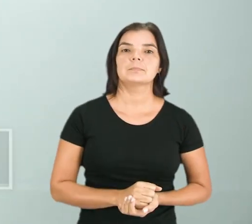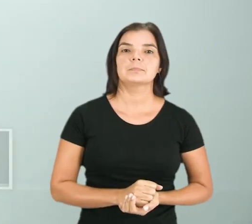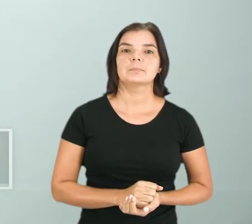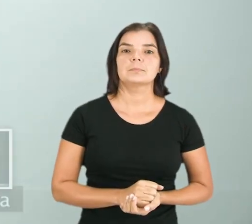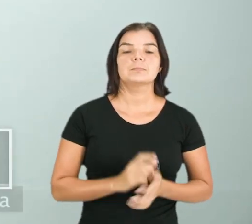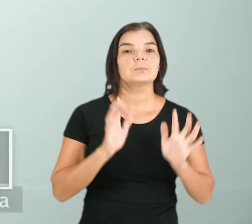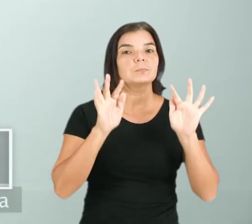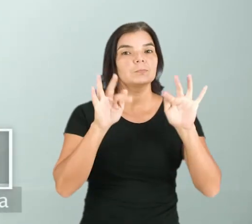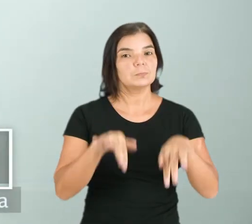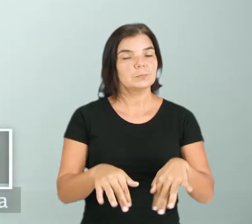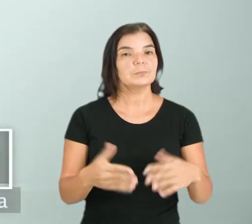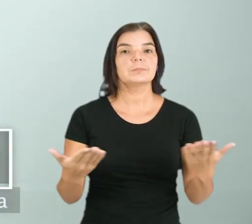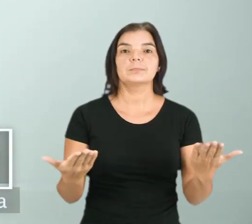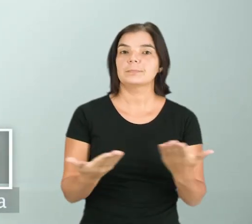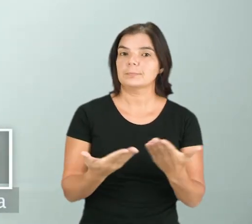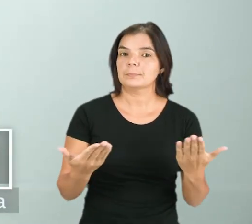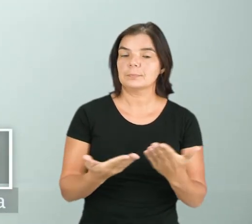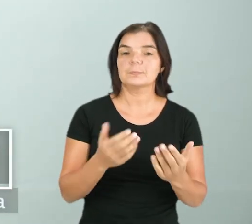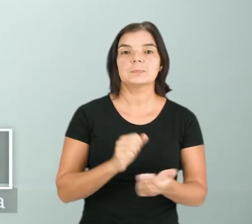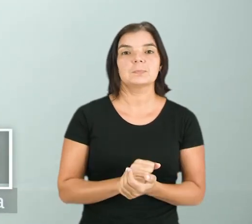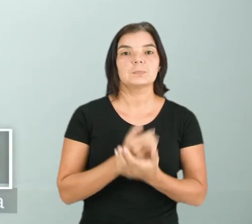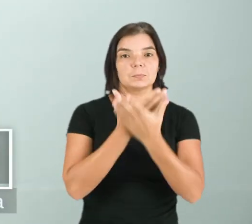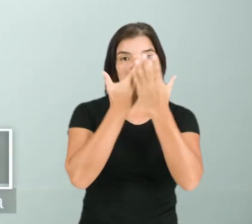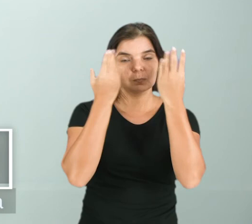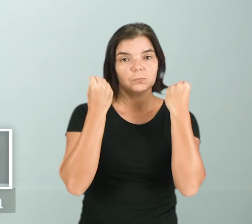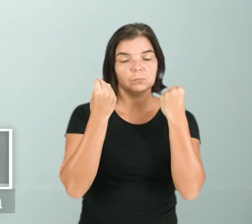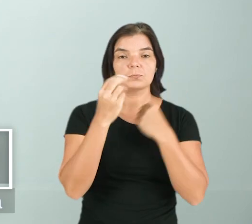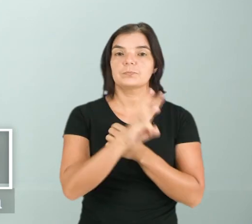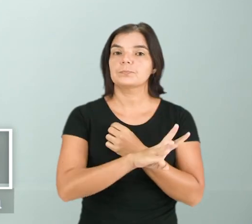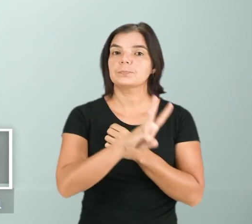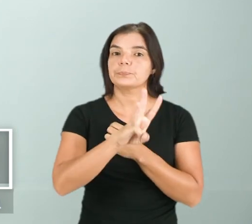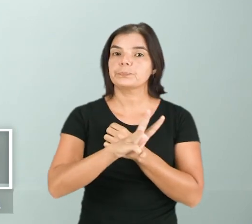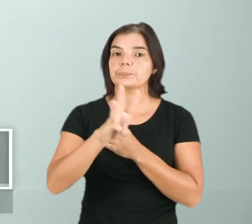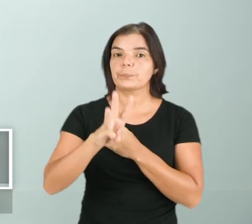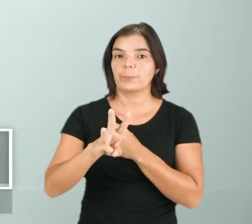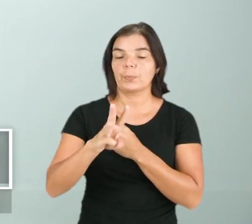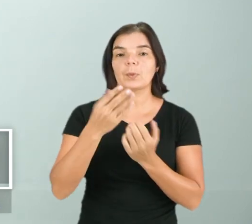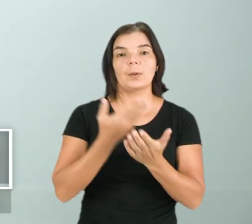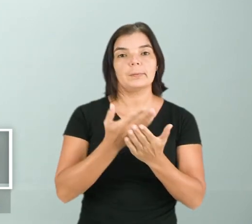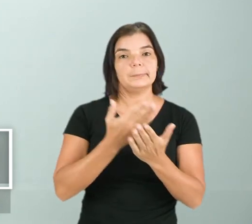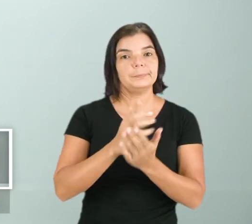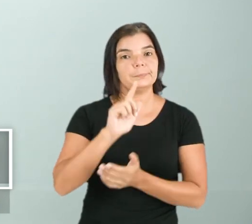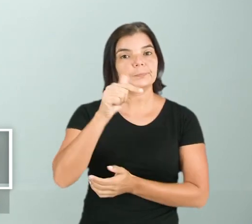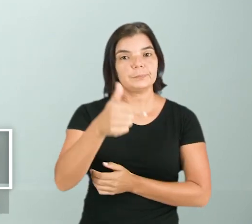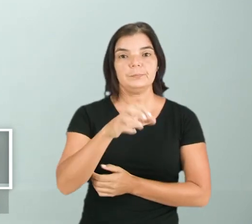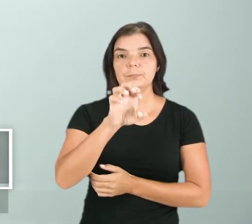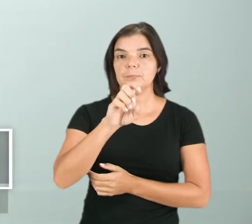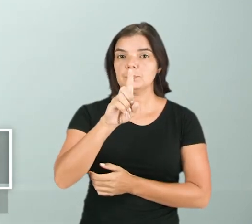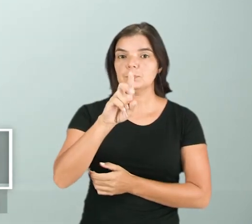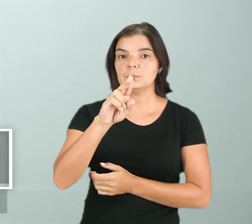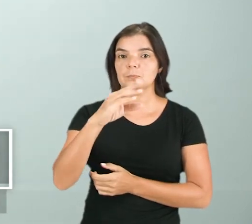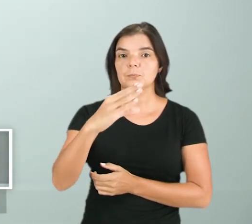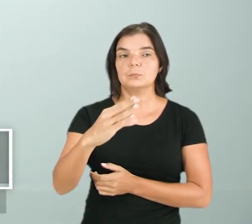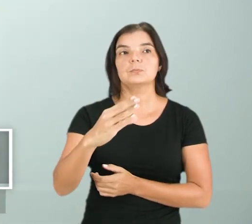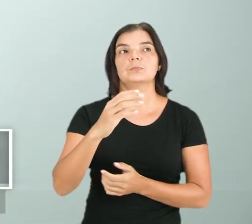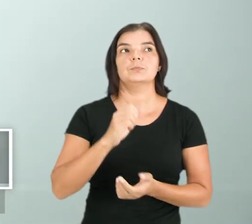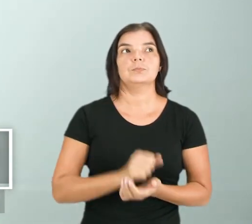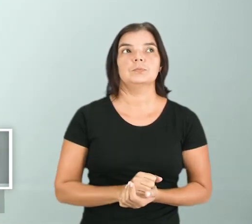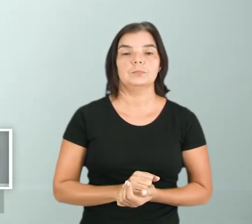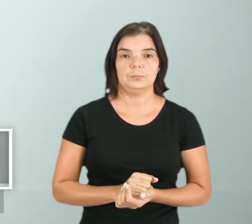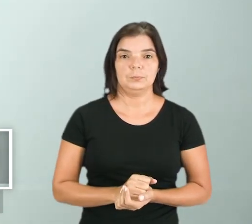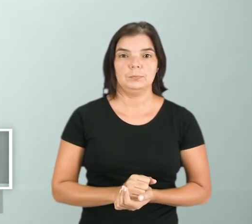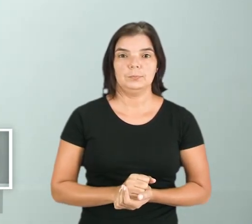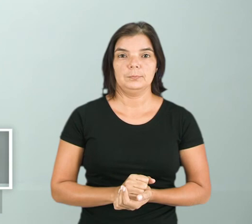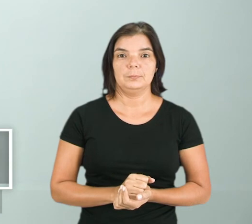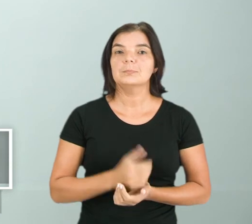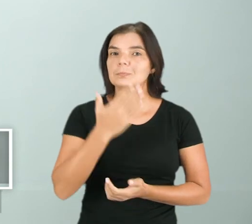vamos terminar por aqui nesse momentinho. Não esqueça de acessar essa e outras aulas lá na nossa plataforma